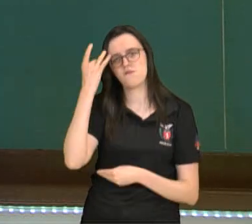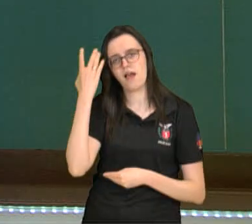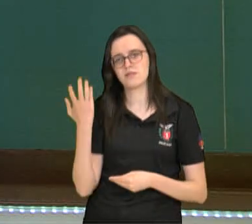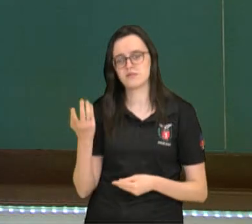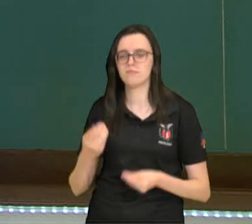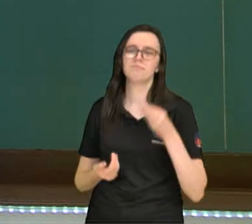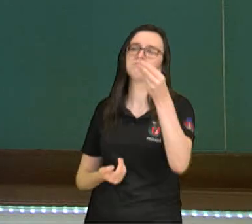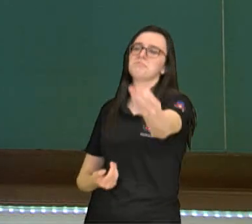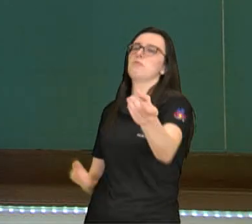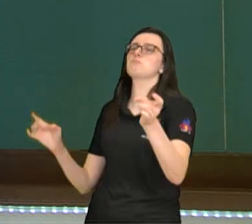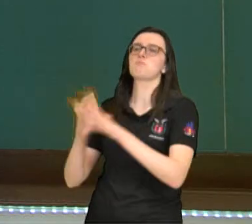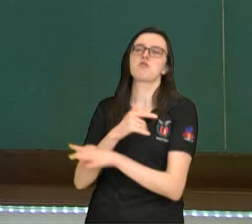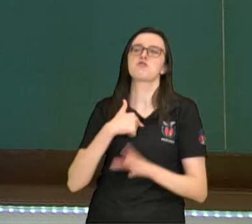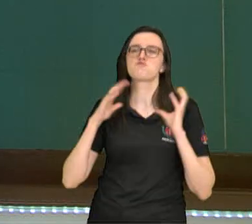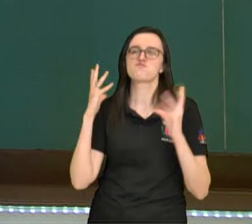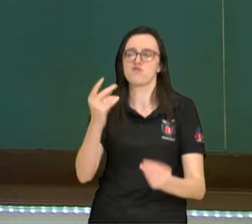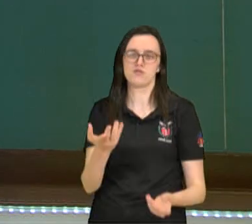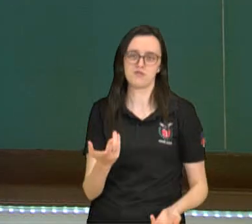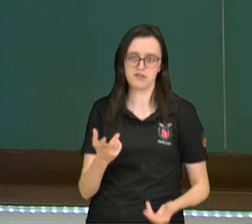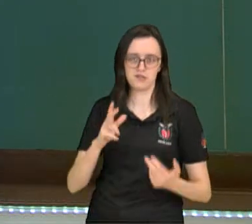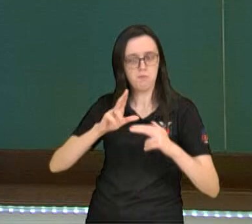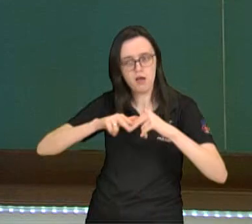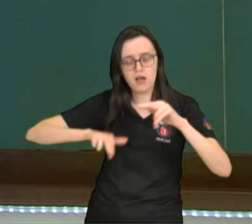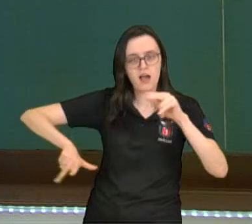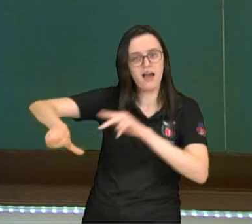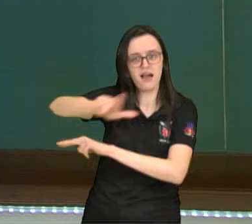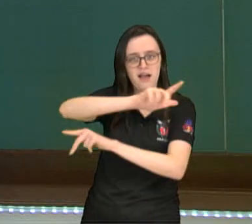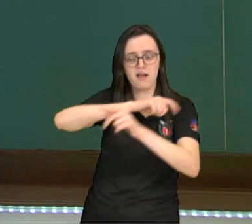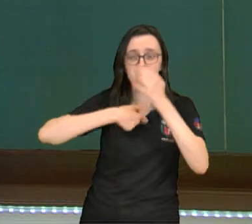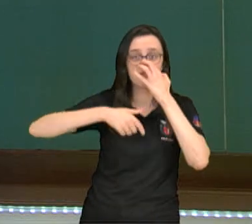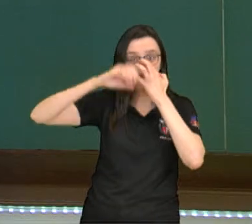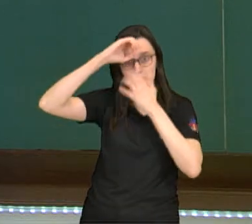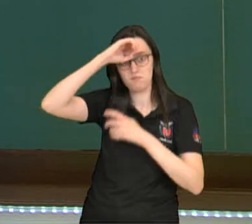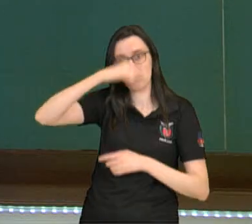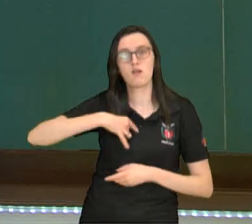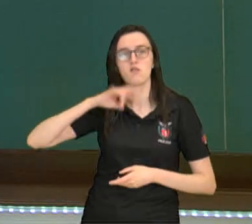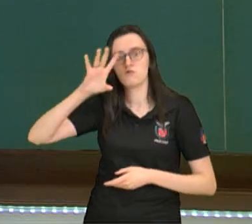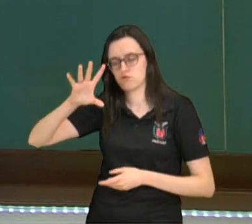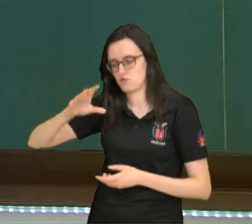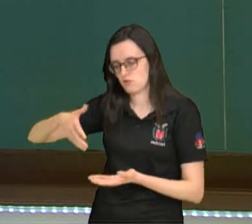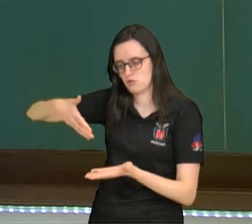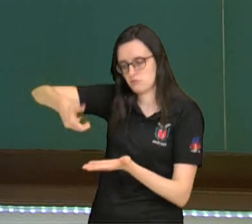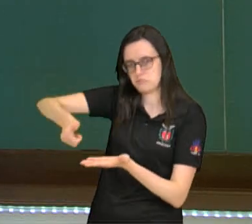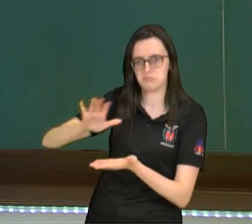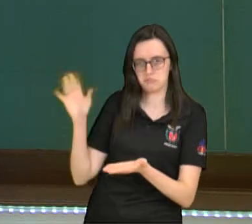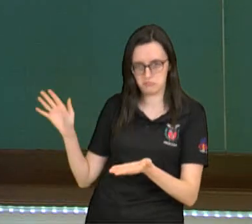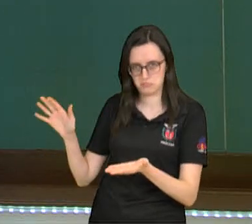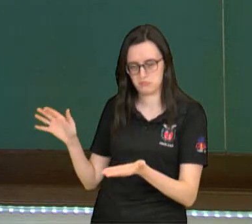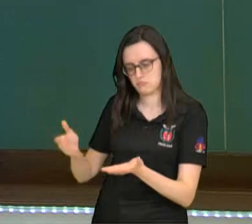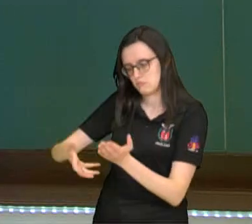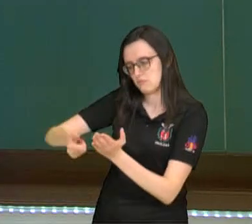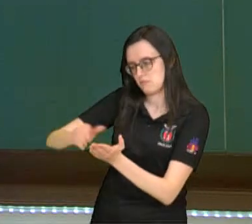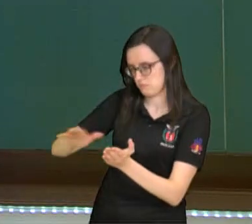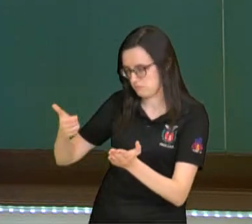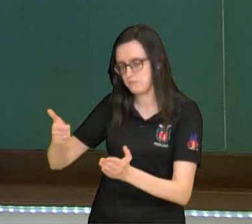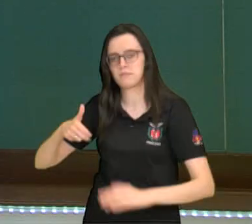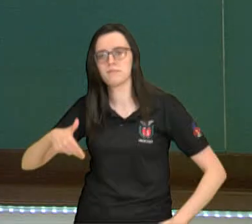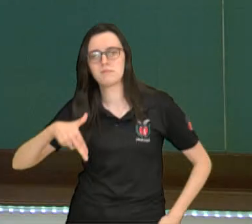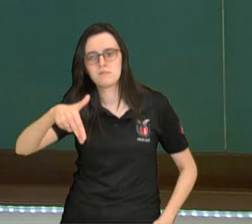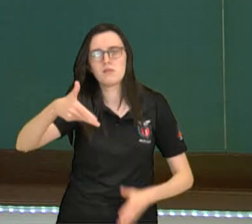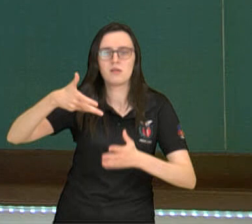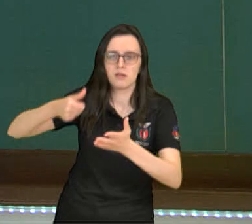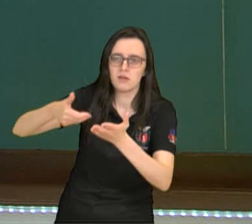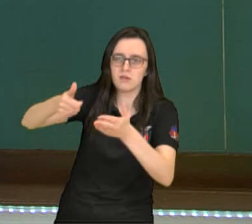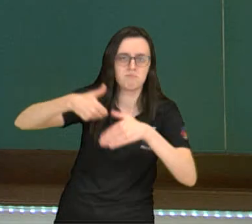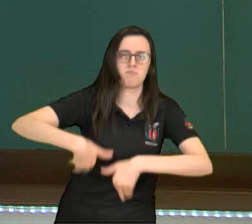e entregar no final da prova e falar que passou por todos eles. Então, como ele não sabe, ele só coloca ali embaixo, aperta, marca que ele passou naquele ponto de controle